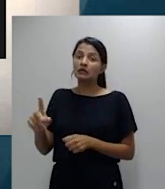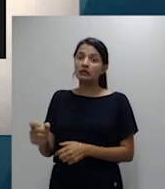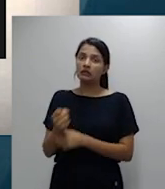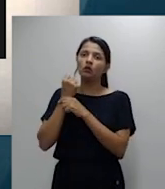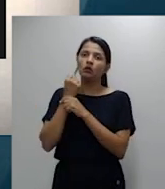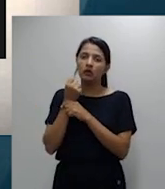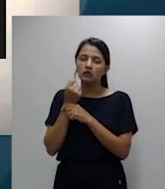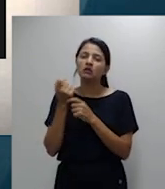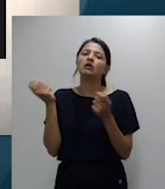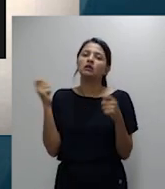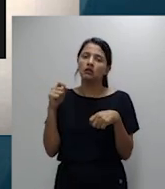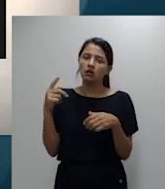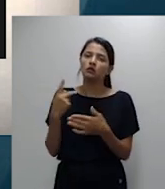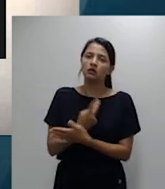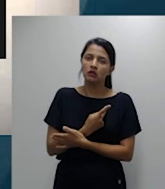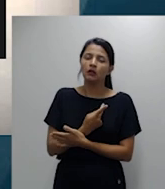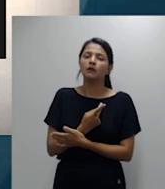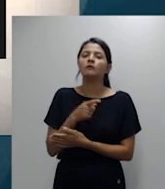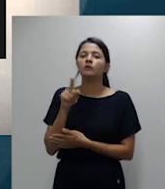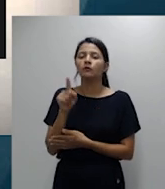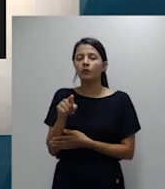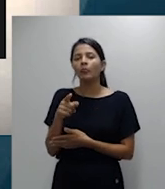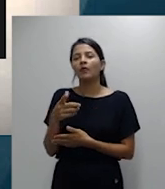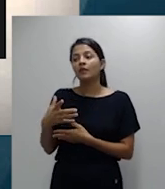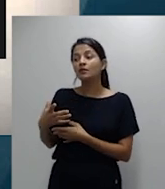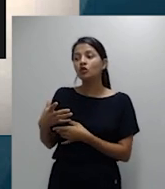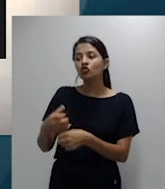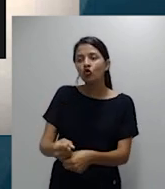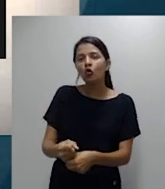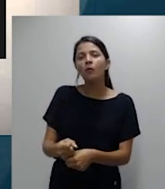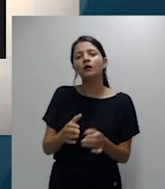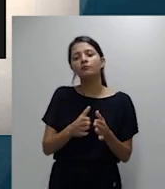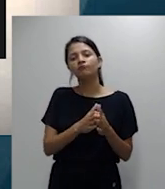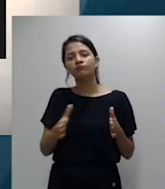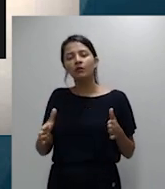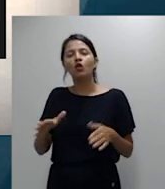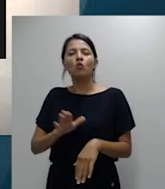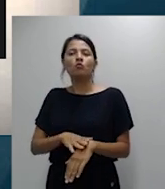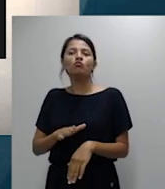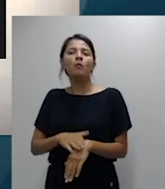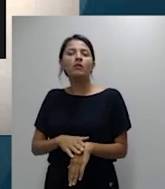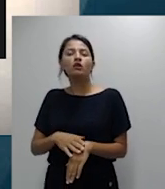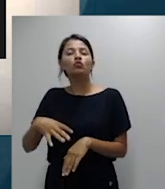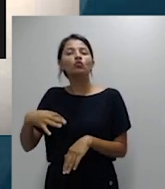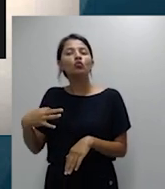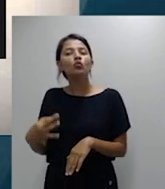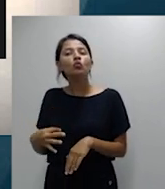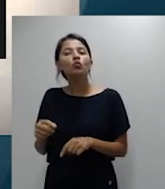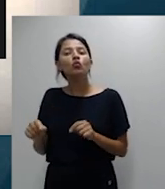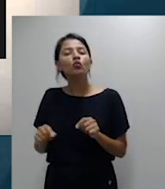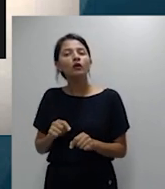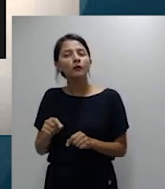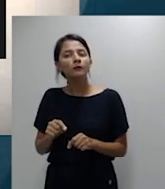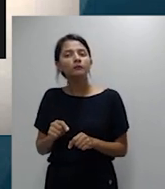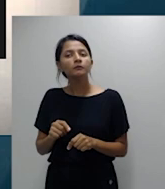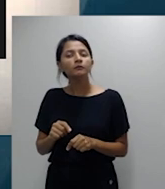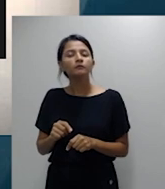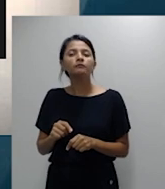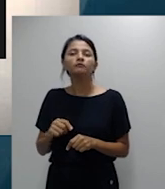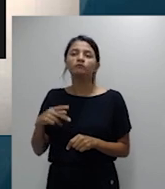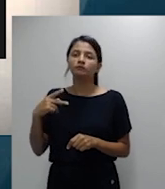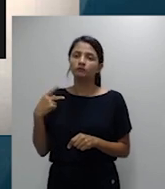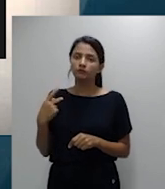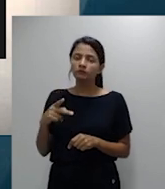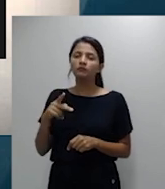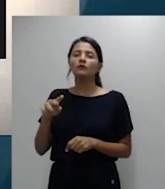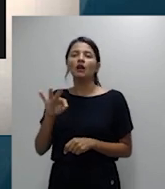o marco inicial dessa Oi para o exato momento em que o a parte impetrante